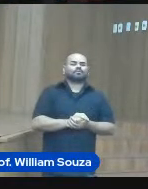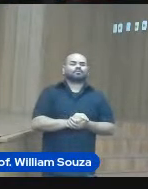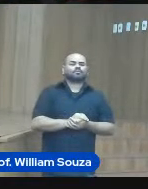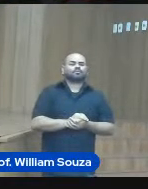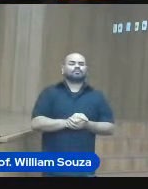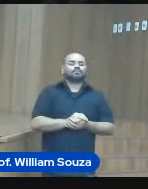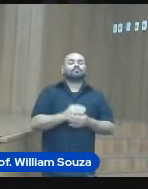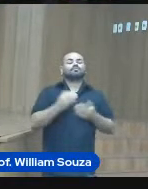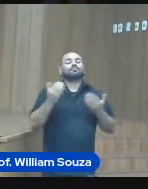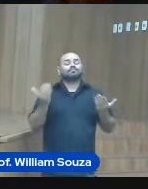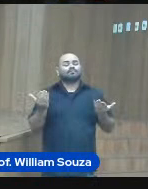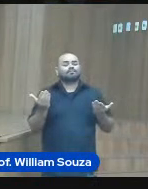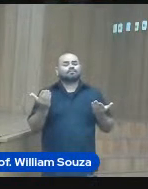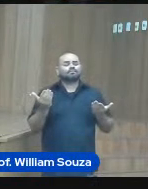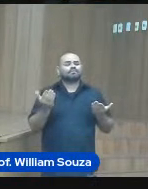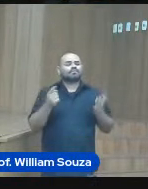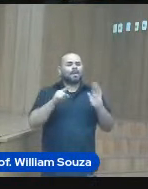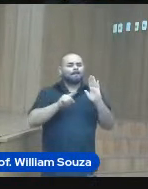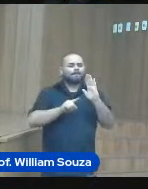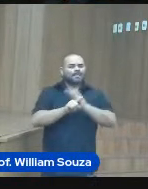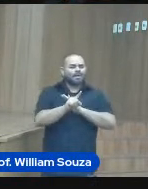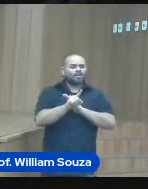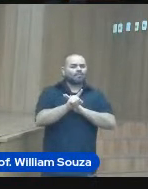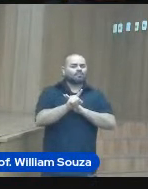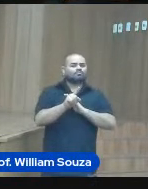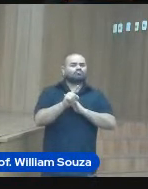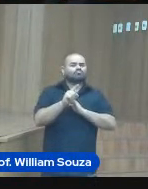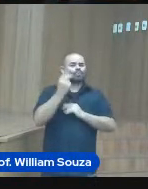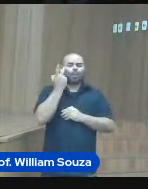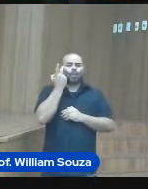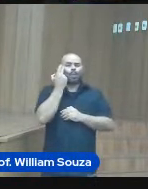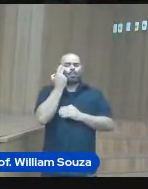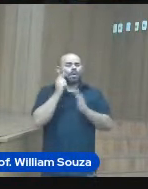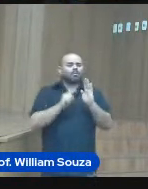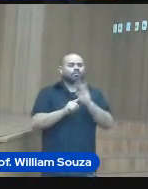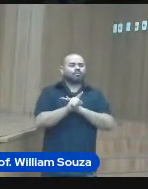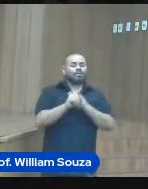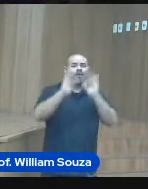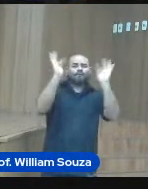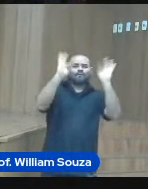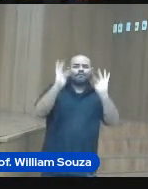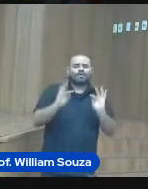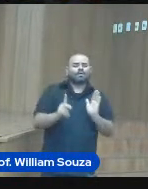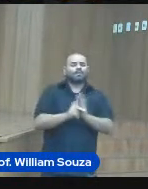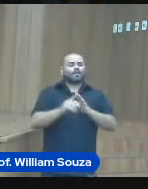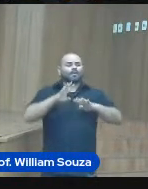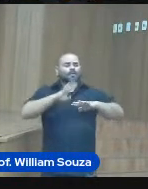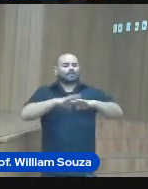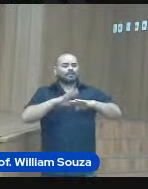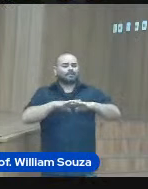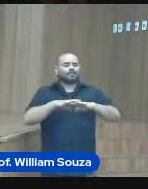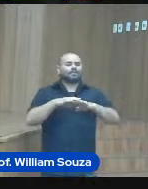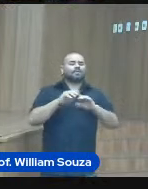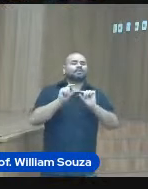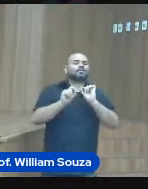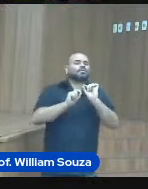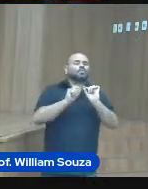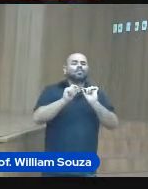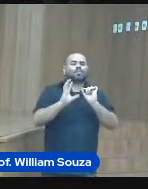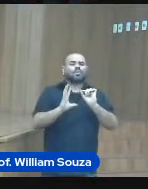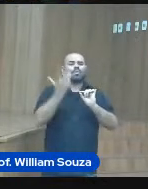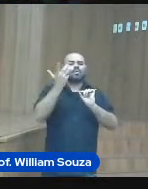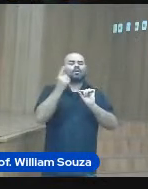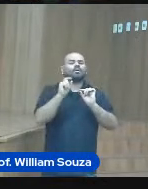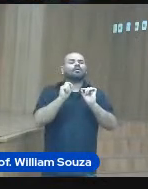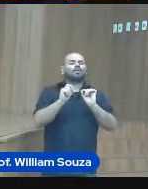Então, a pergunta mais comum que eu vejo quando a gente fala sobre filosofia da matemática, que é a minha área, em geral,